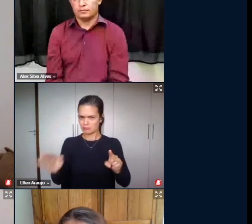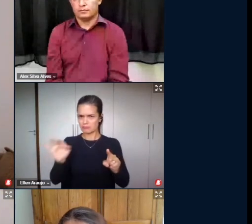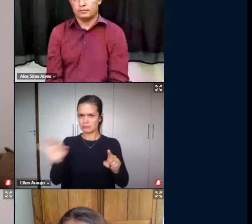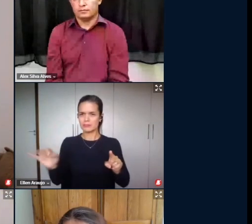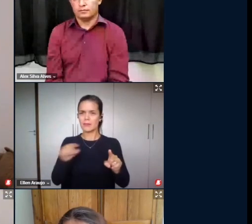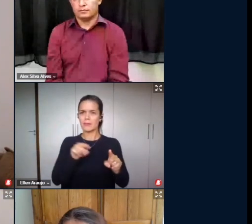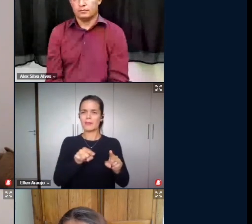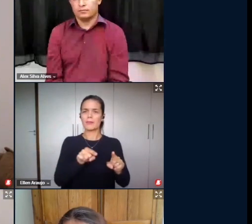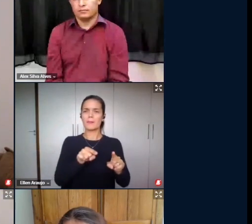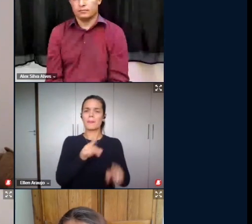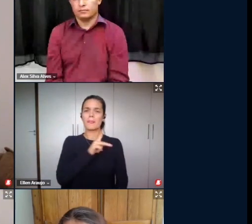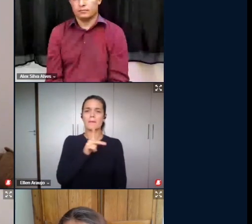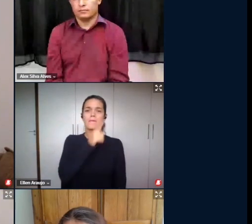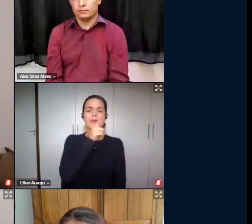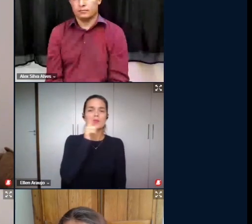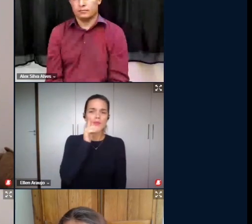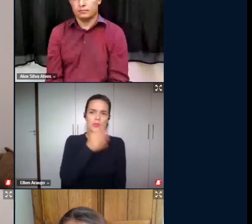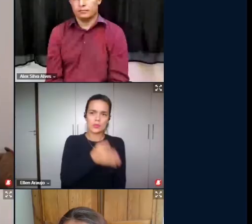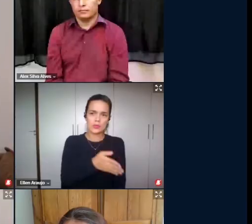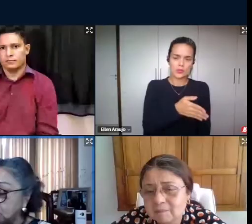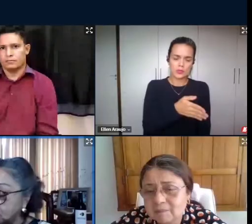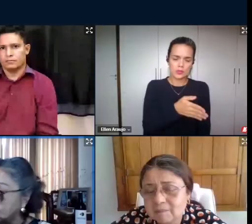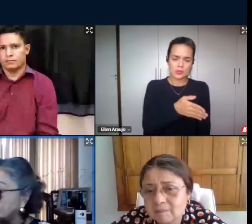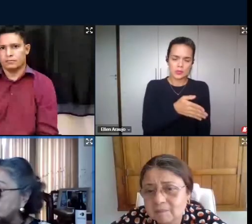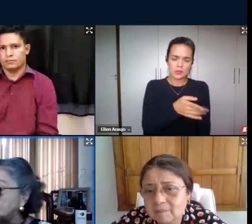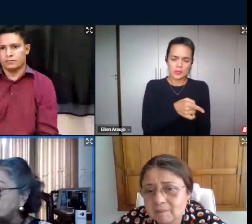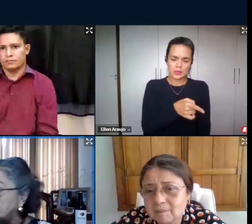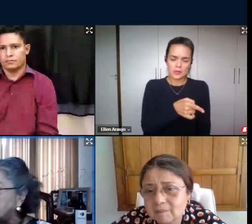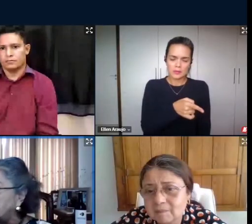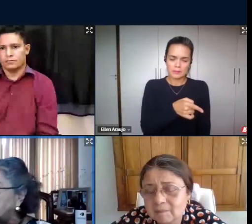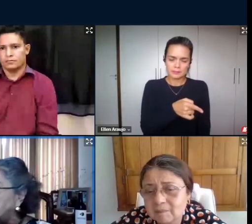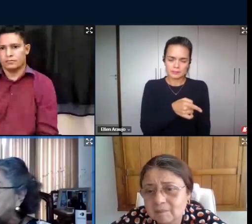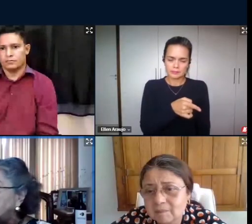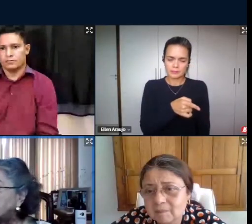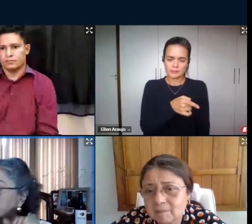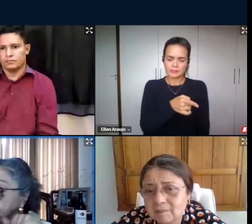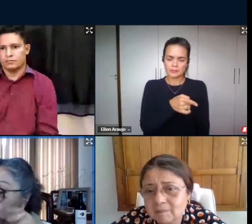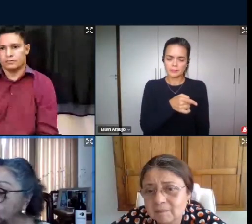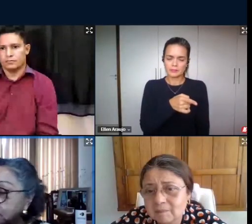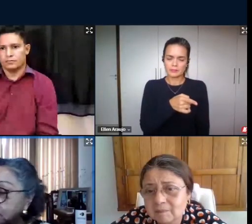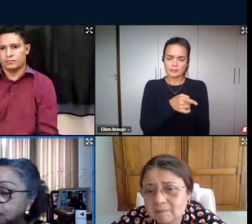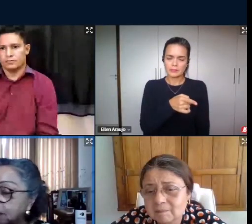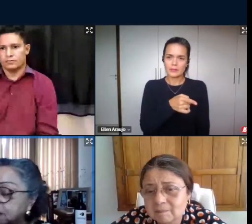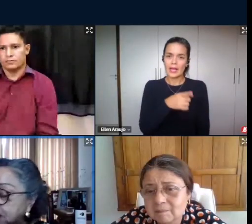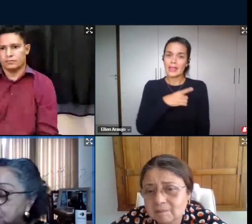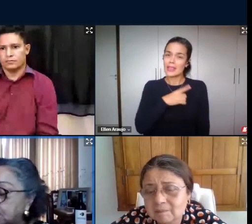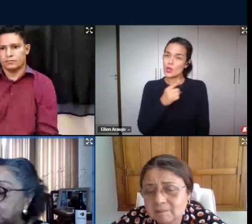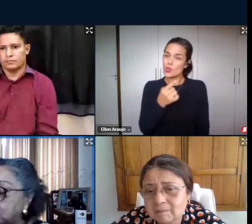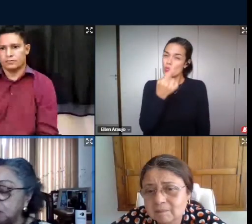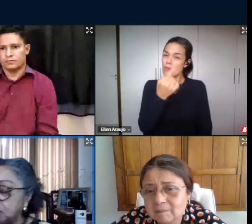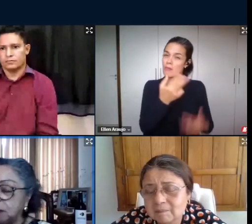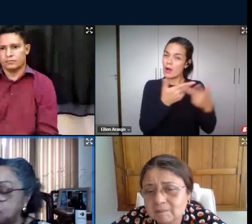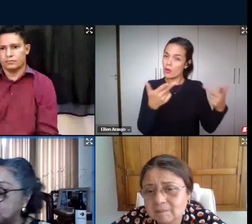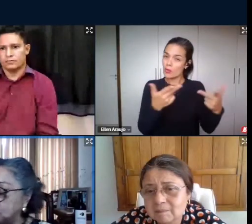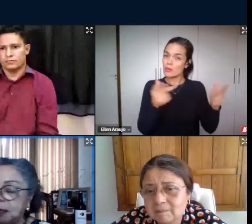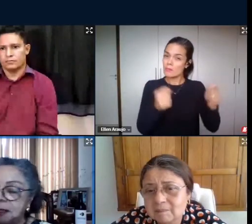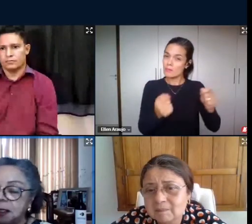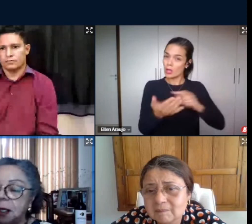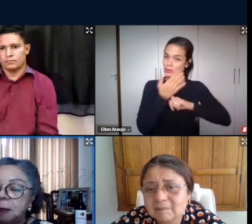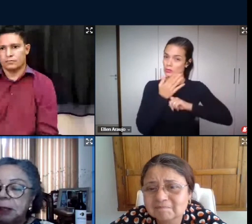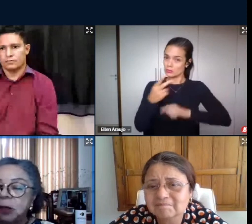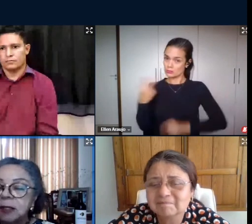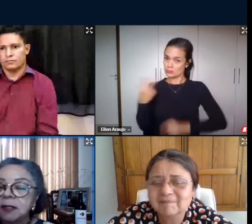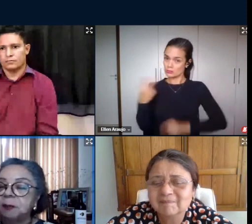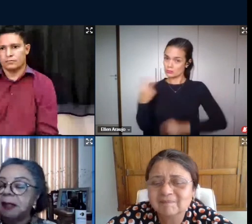é que o Glaucio, apesar de todas essas discussões que eu já citei aqui, tem uma que também serve para nós, viu?